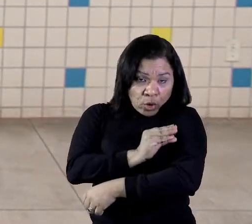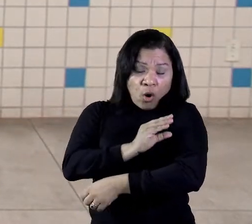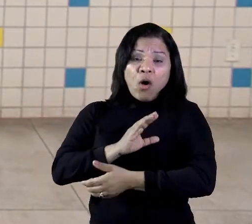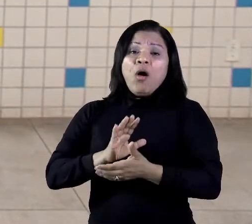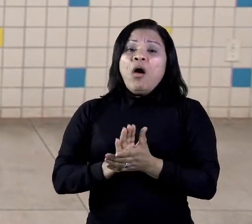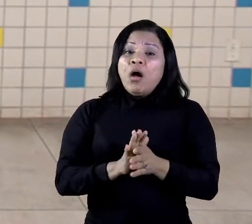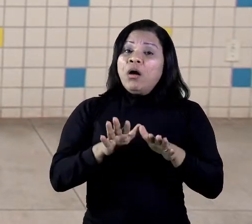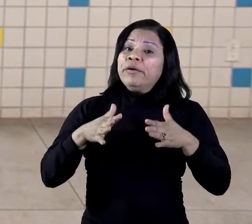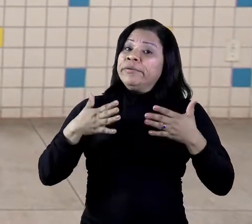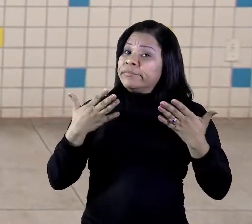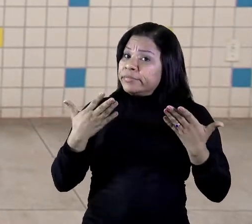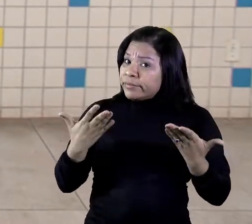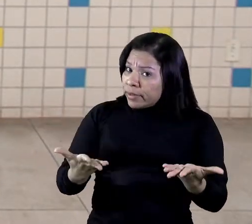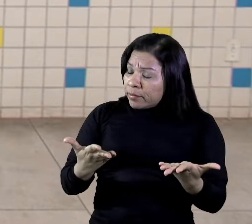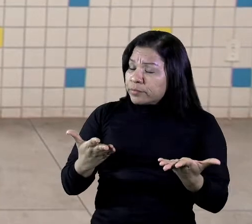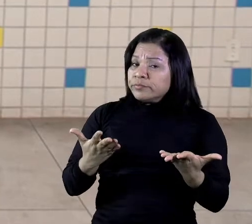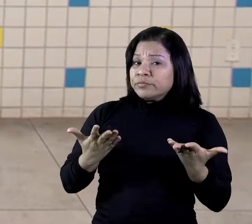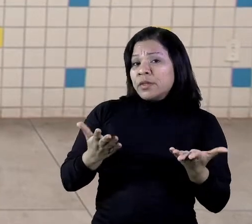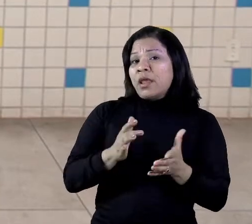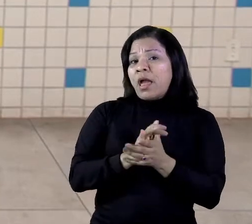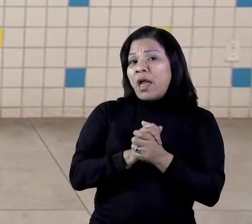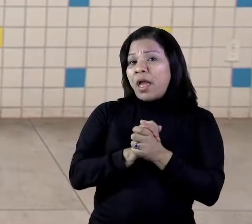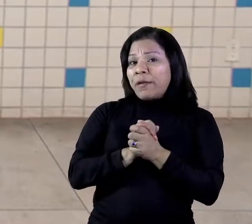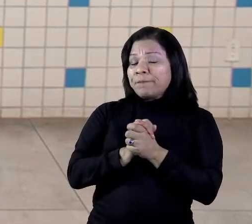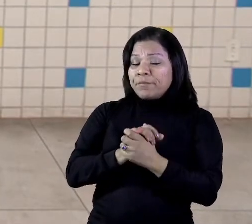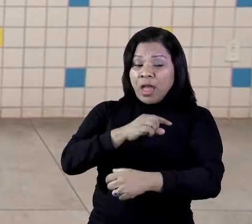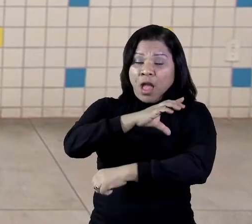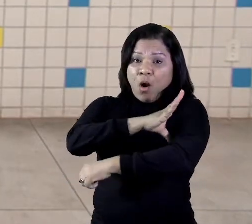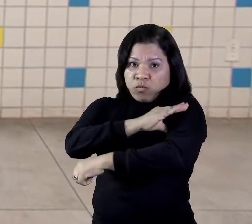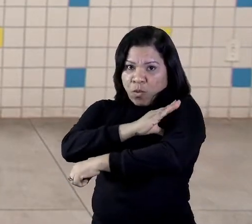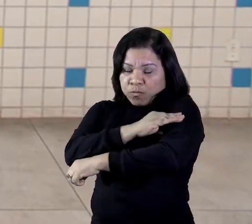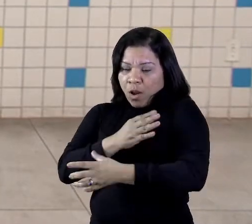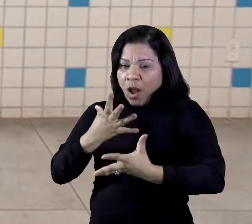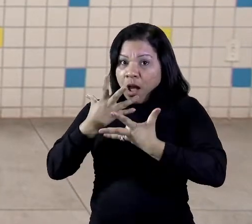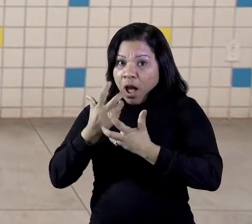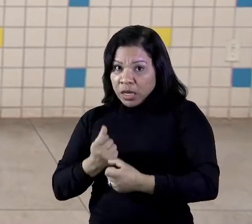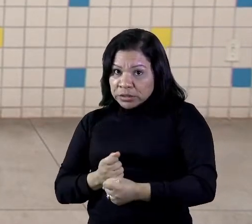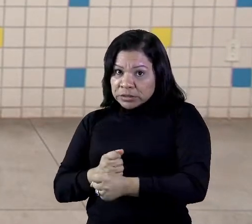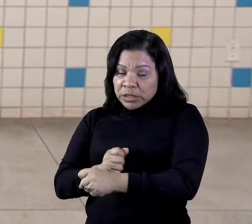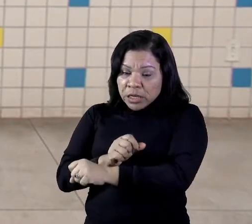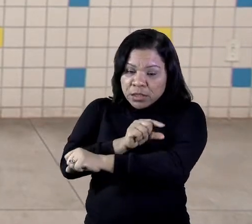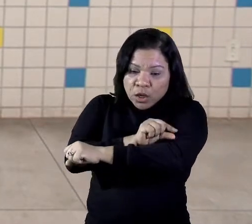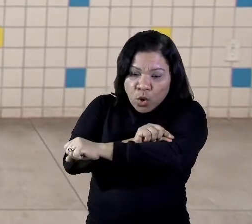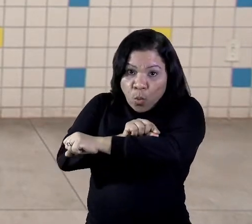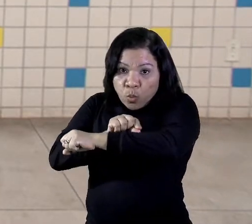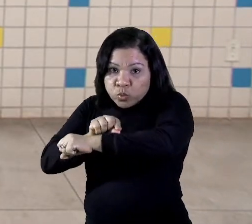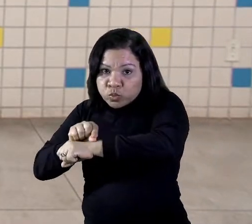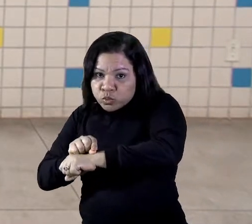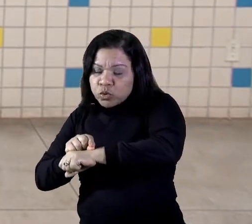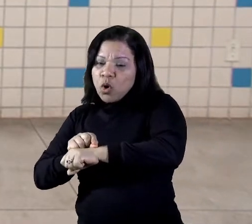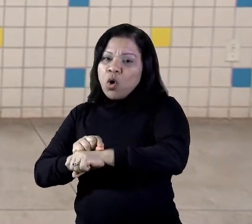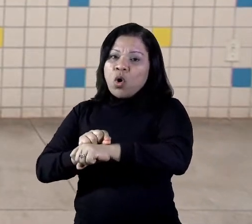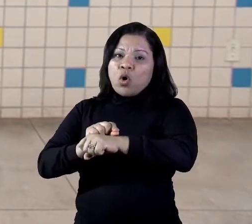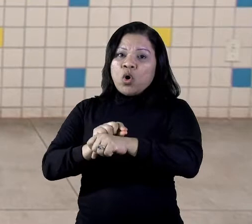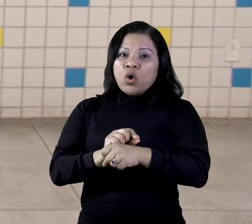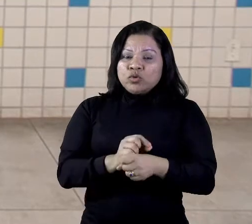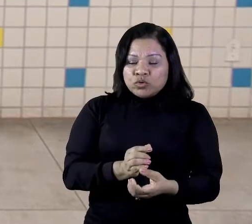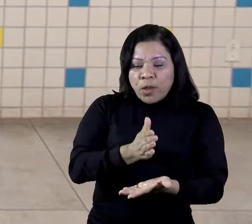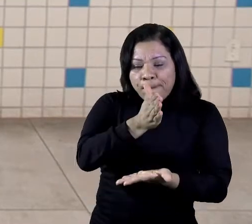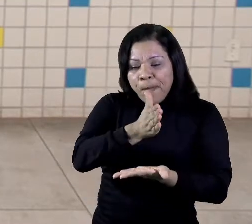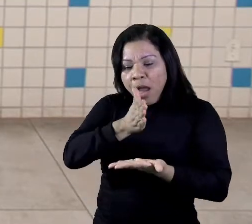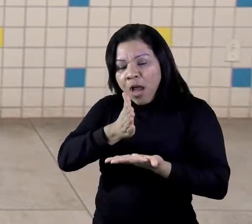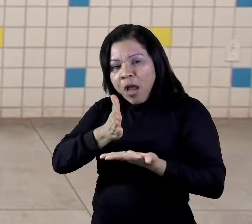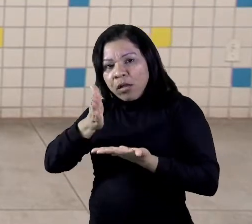musculatura permite que os ossos sejam tracionados pelos músculos, permitindo assim o quê? O